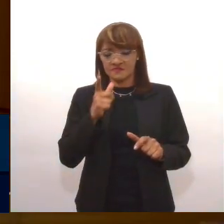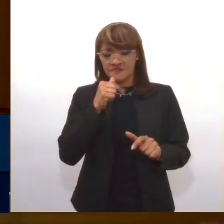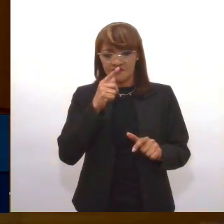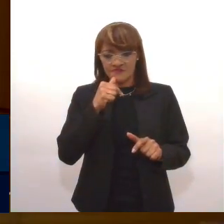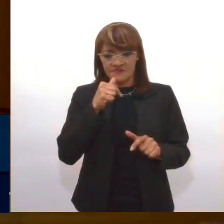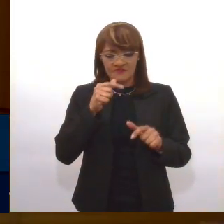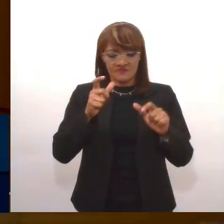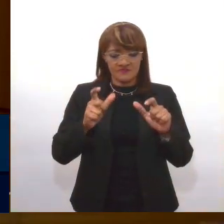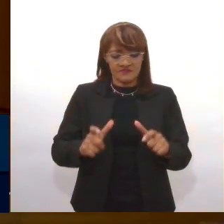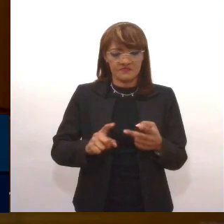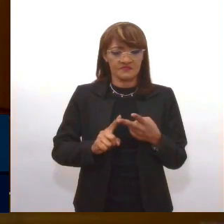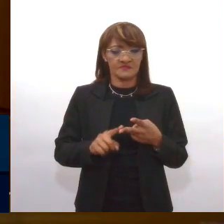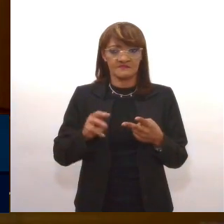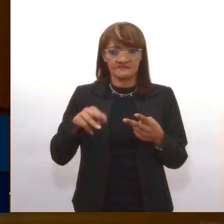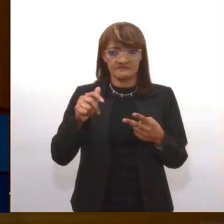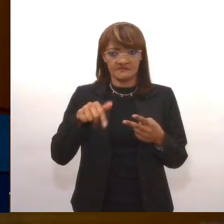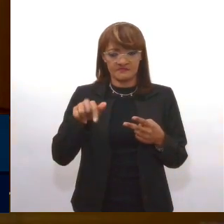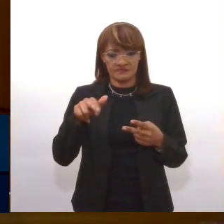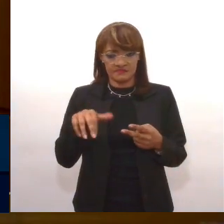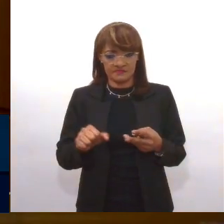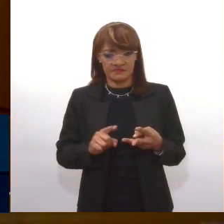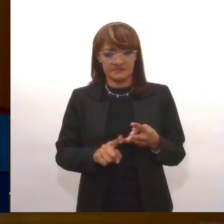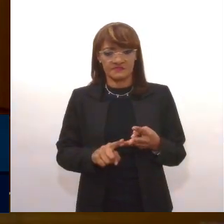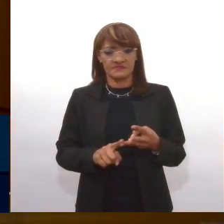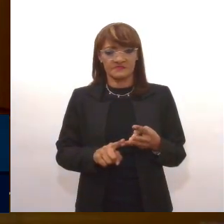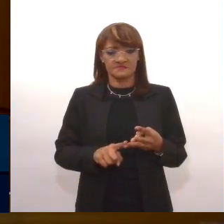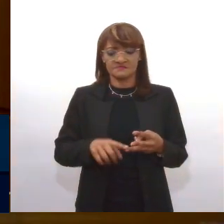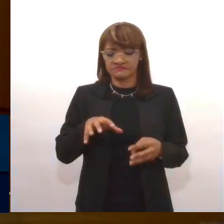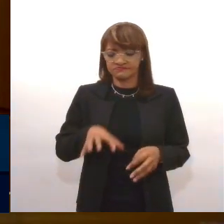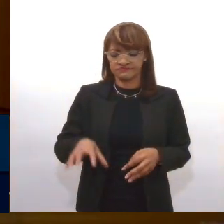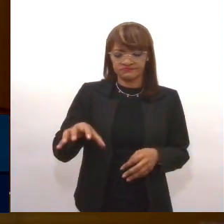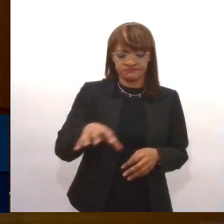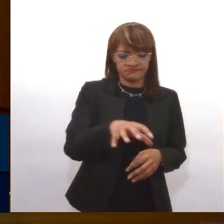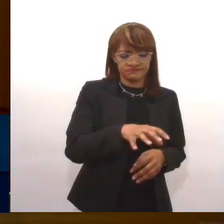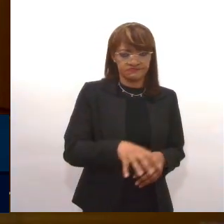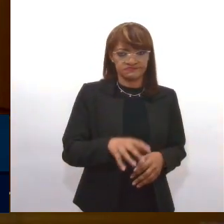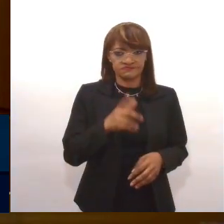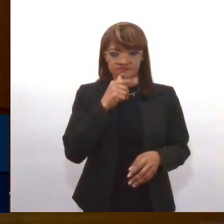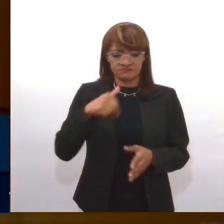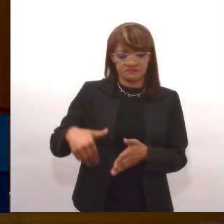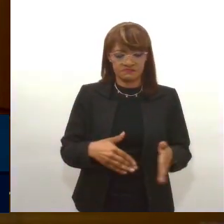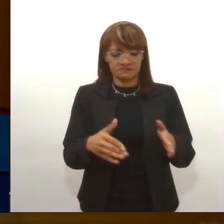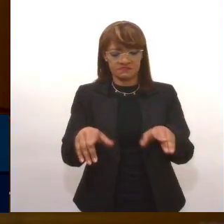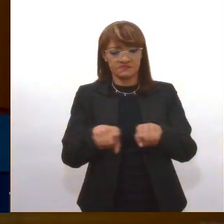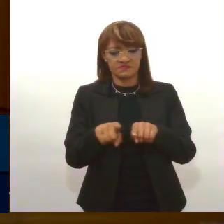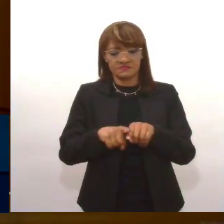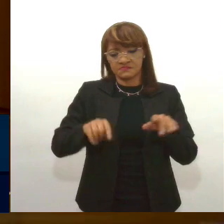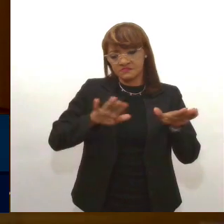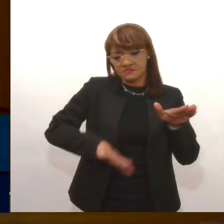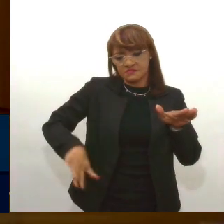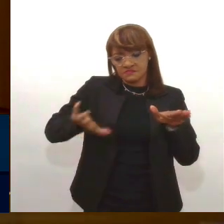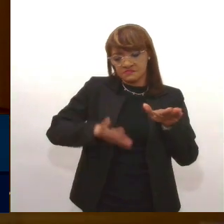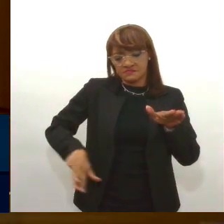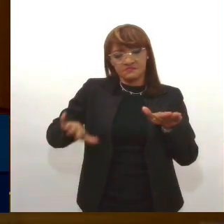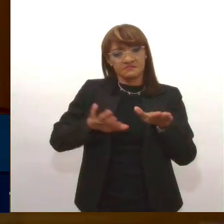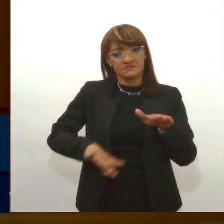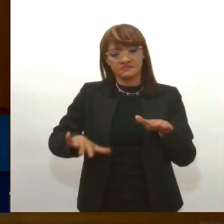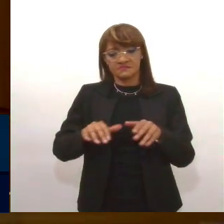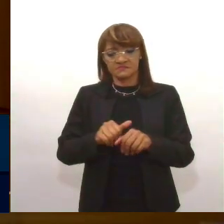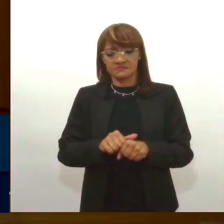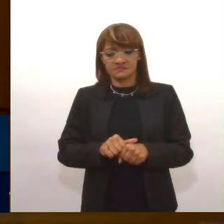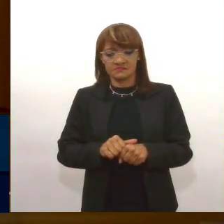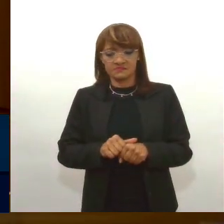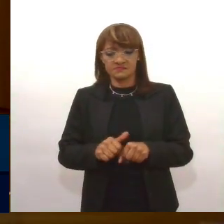iros costeiros rios e praias ricas em bens naturais porém